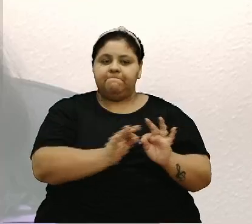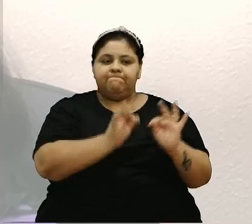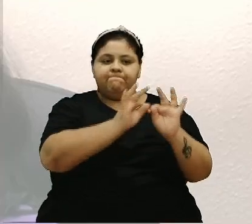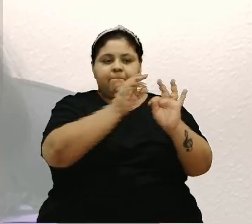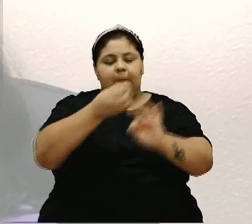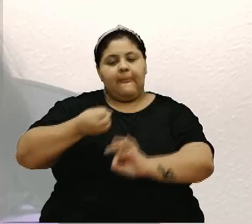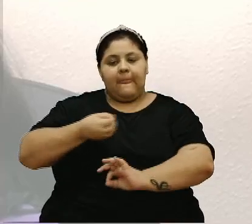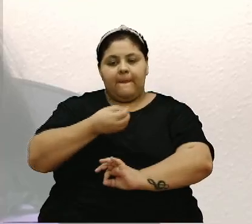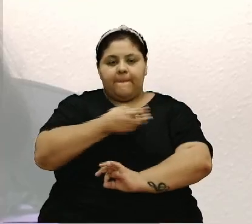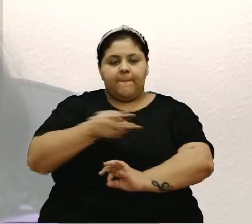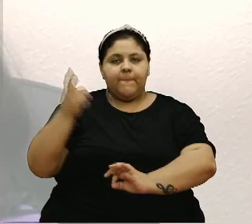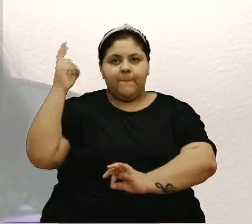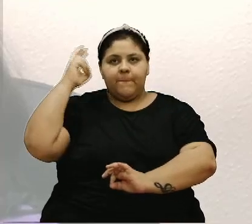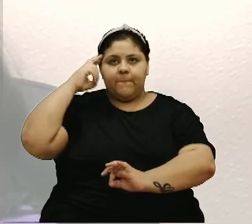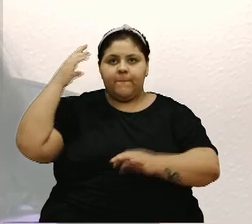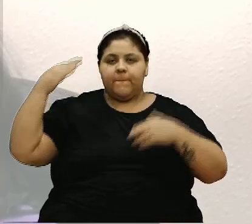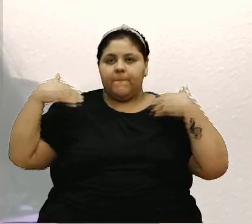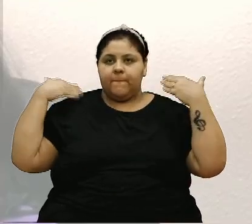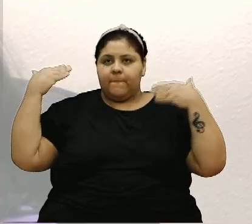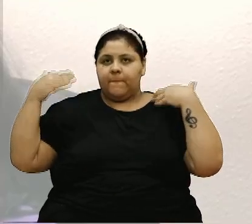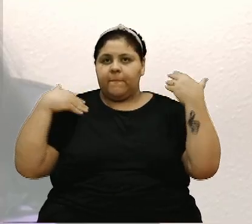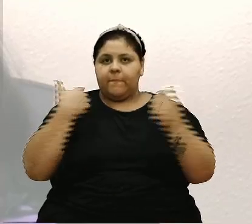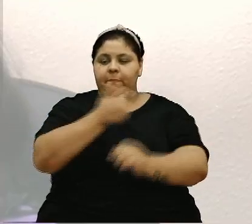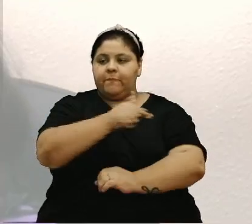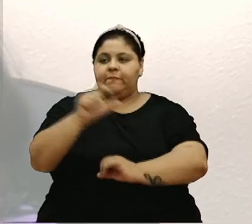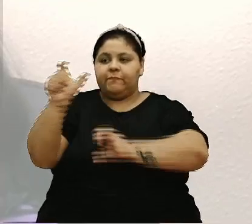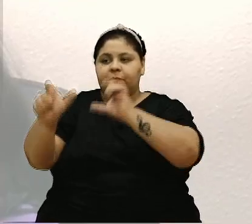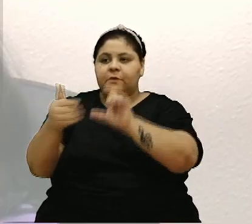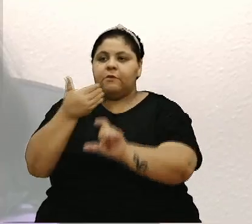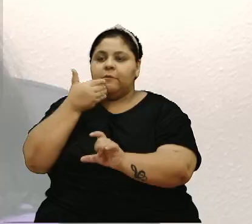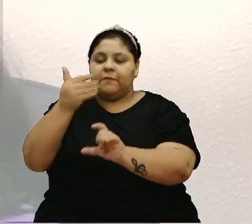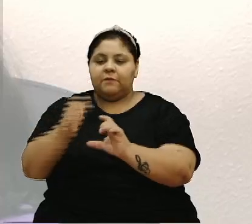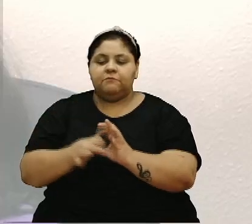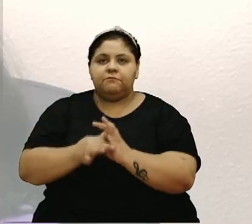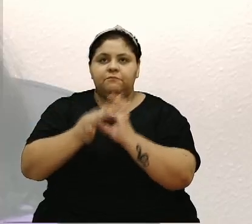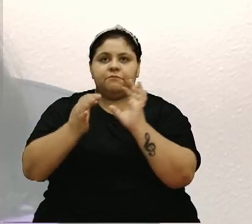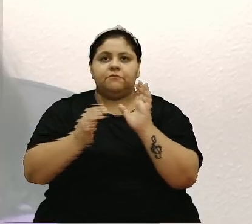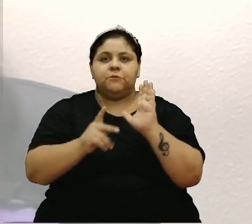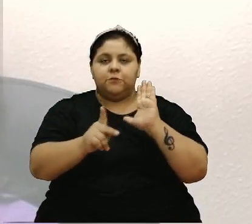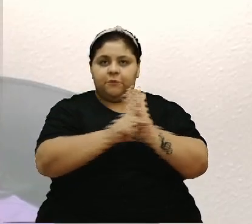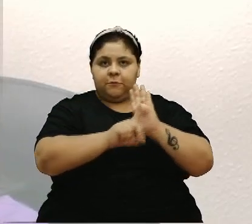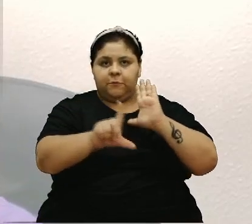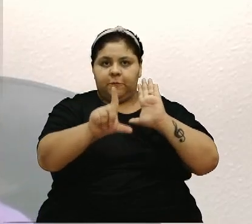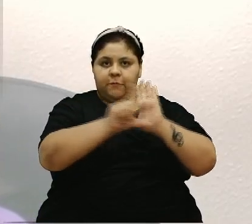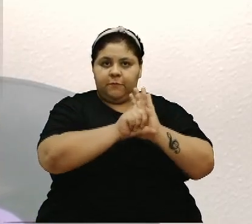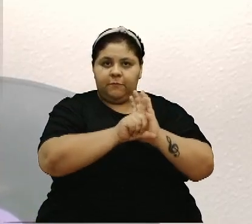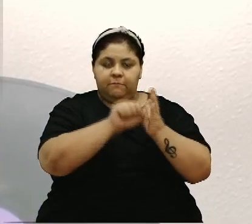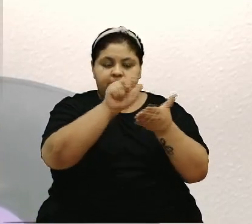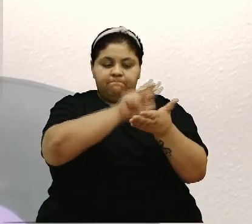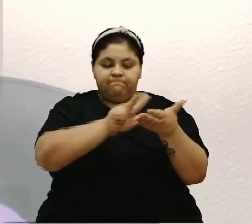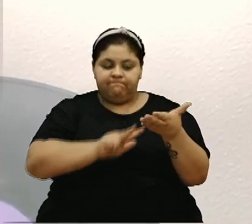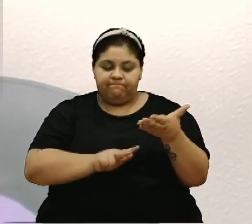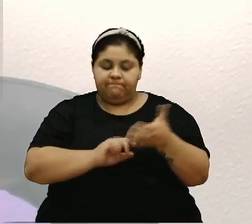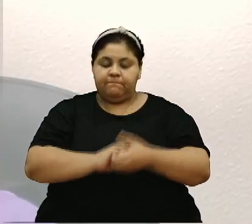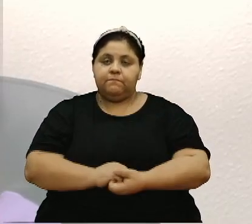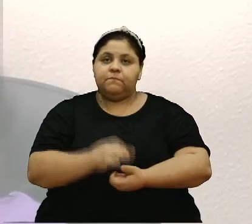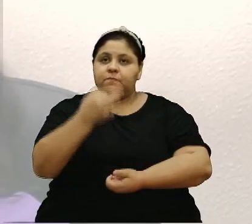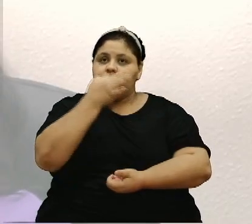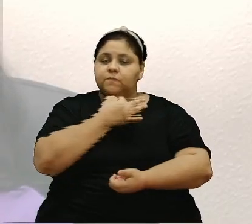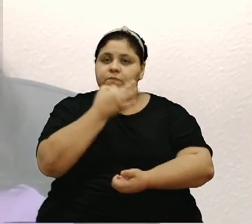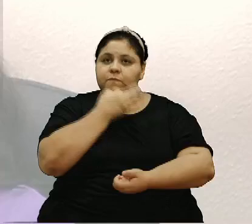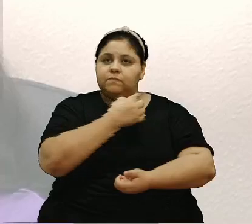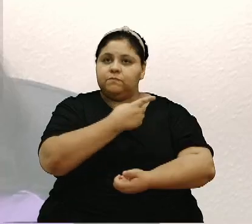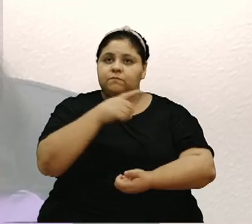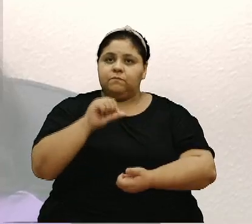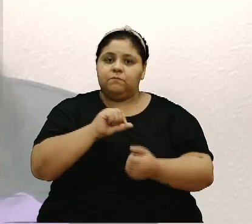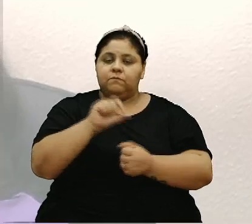Inovação, Cultura, Desporto e Lazer, por seus integrantes, manifesta favorável ao presente projeto de lei em apreciação. Caxias do Sul,